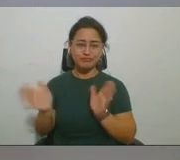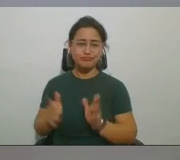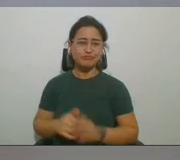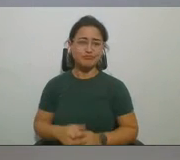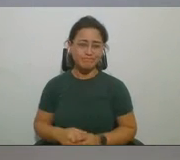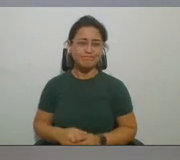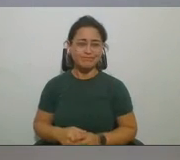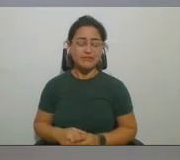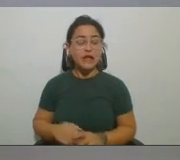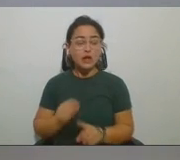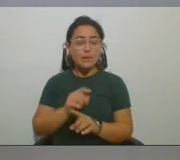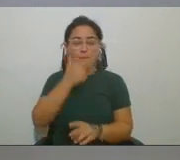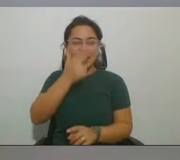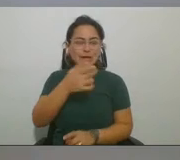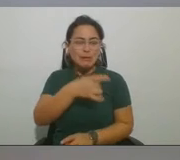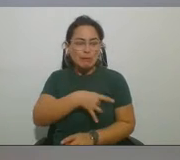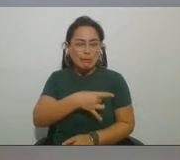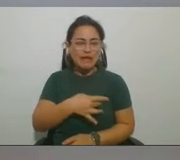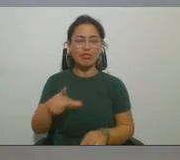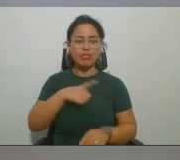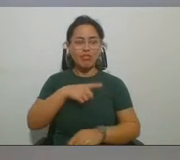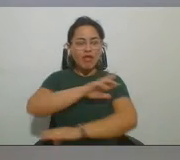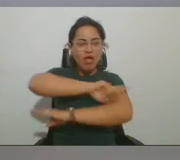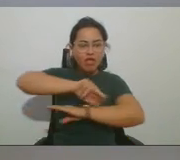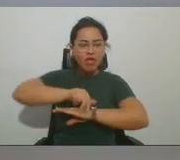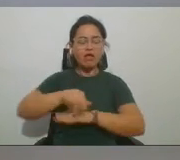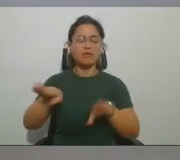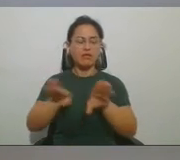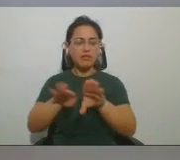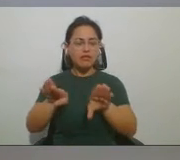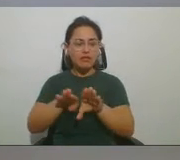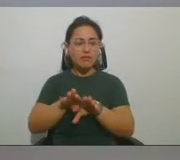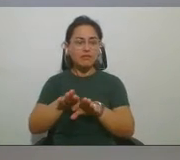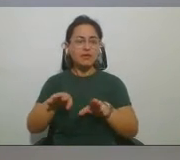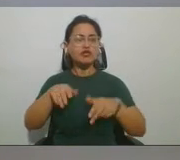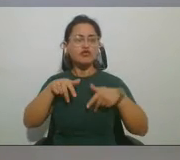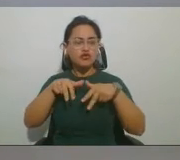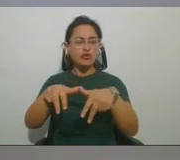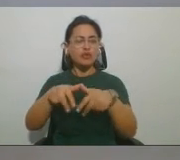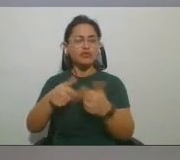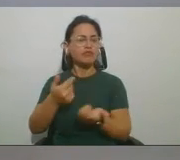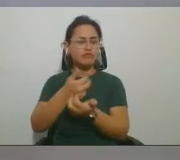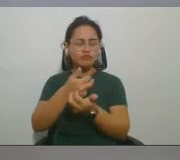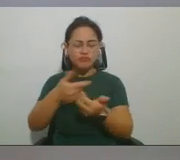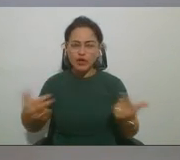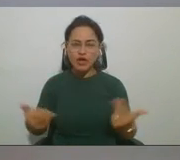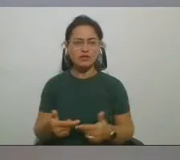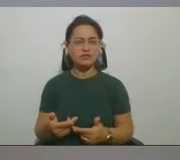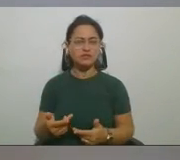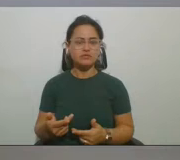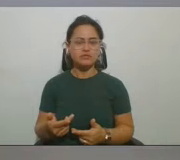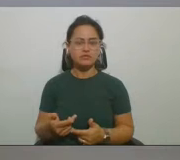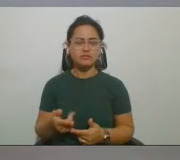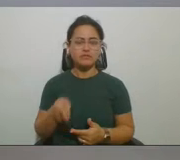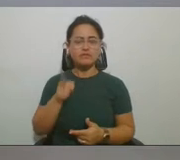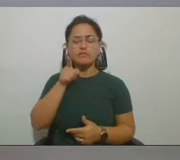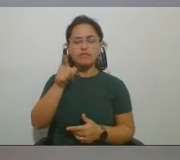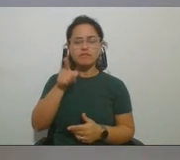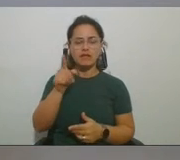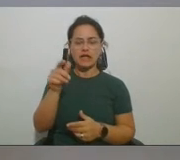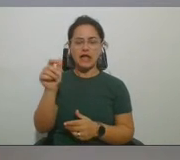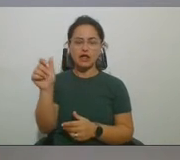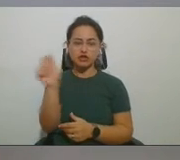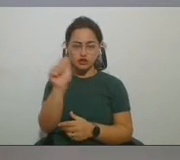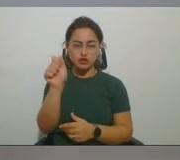de diferenças sociais, raciais, de sexualidade ou de gênero. Então, ou seja, como é a questão das escolas,